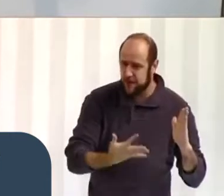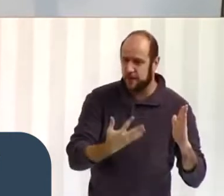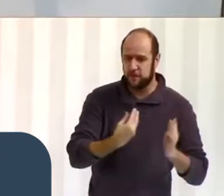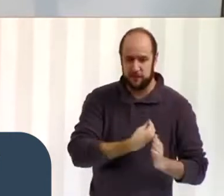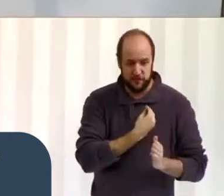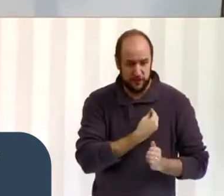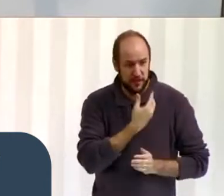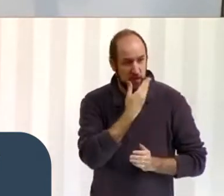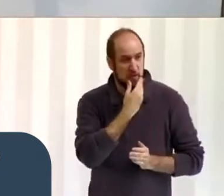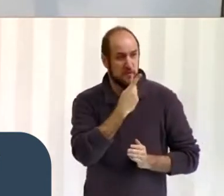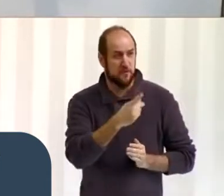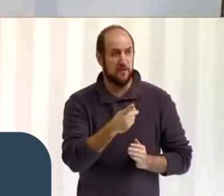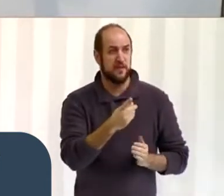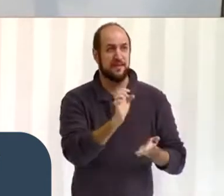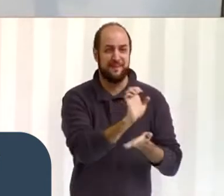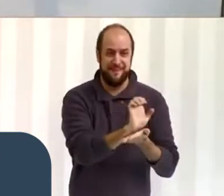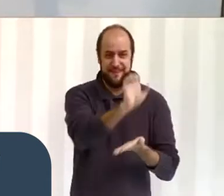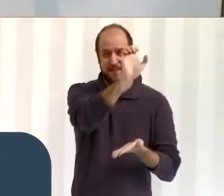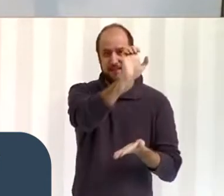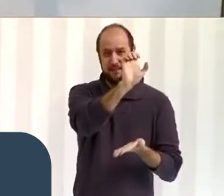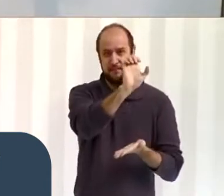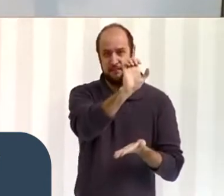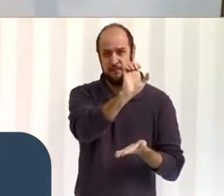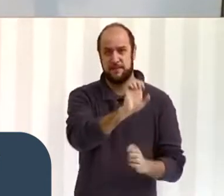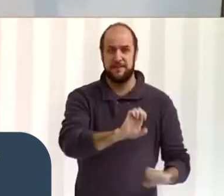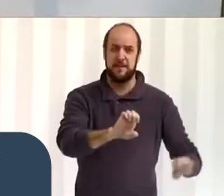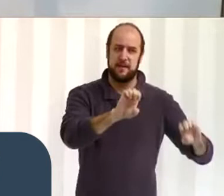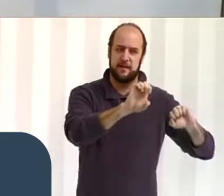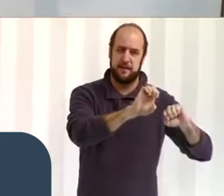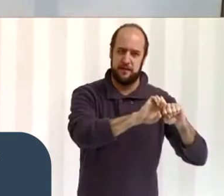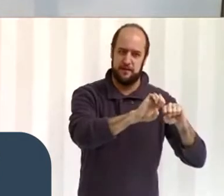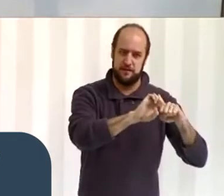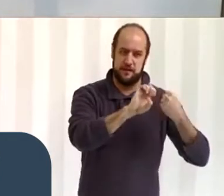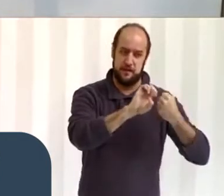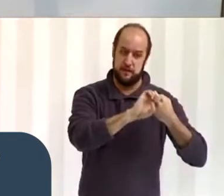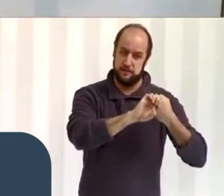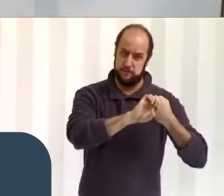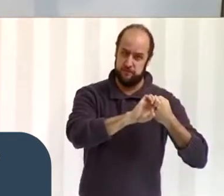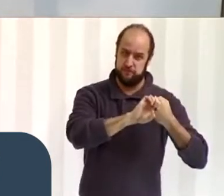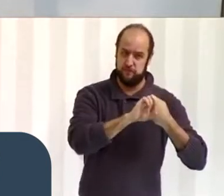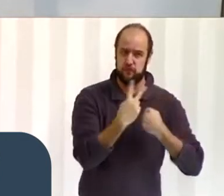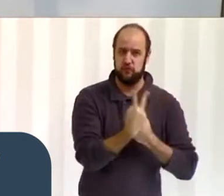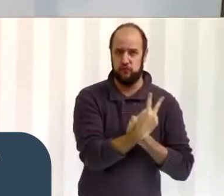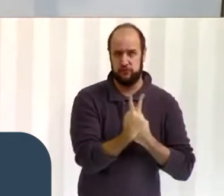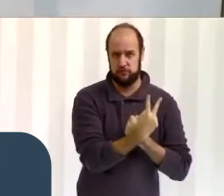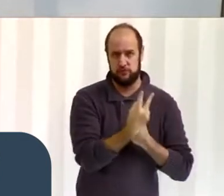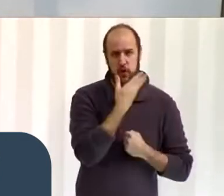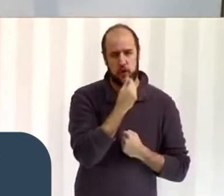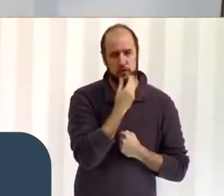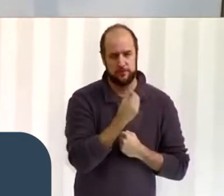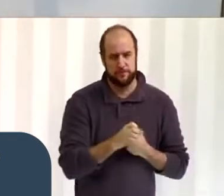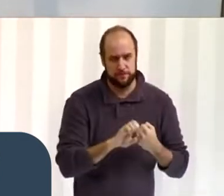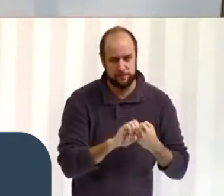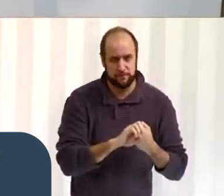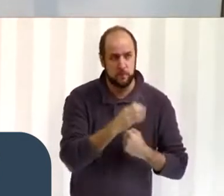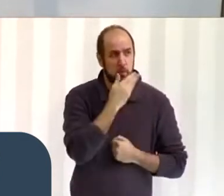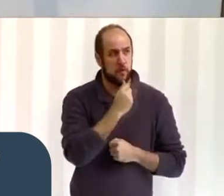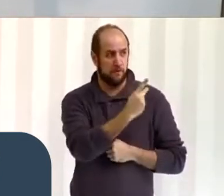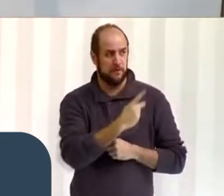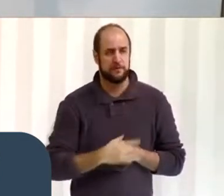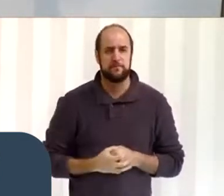do profeta Elias e a vida do profeta Eliseu. Era uma maneira de